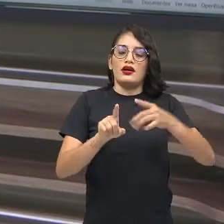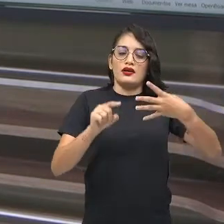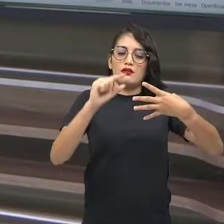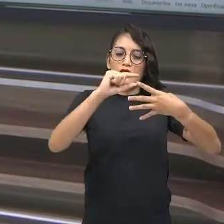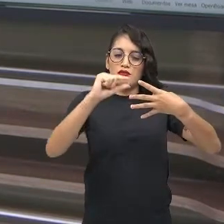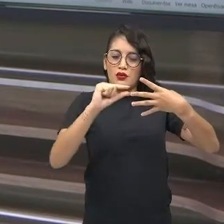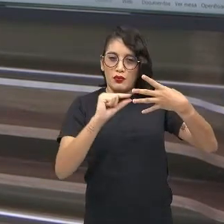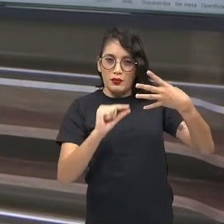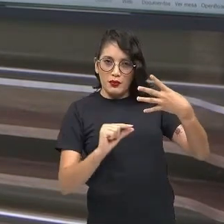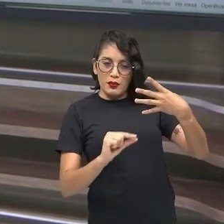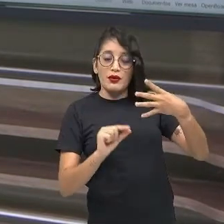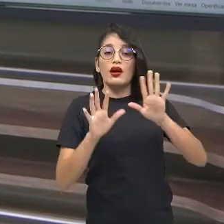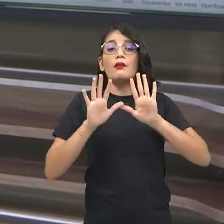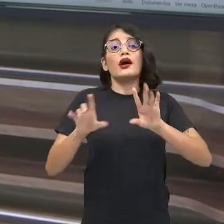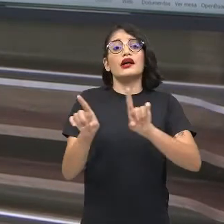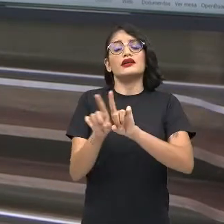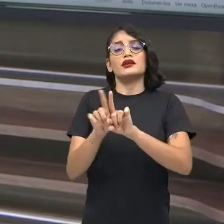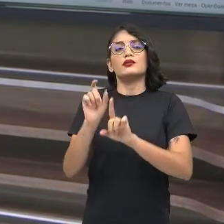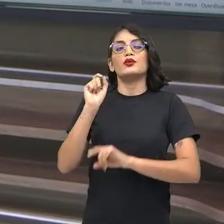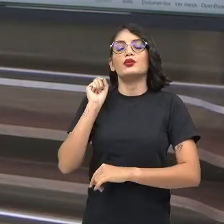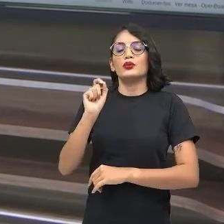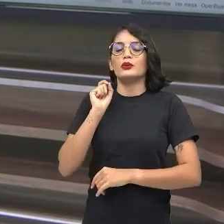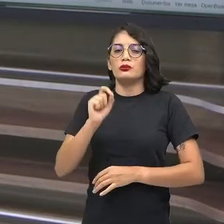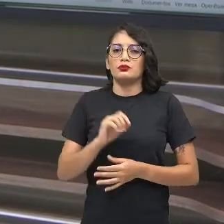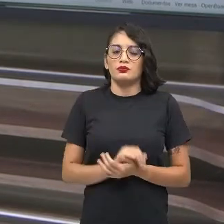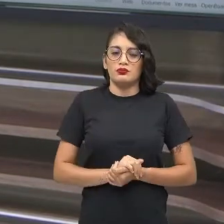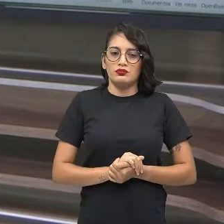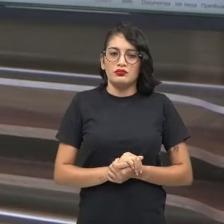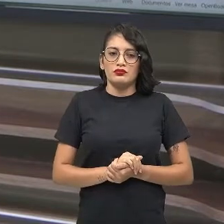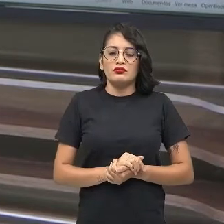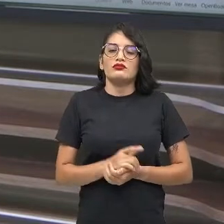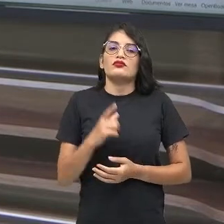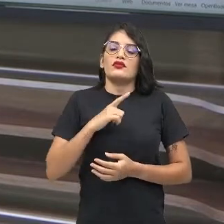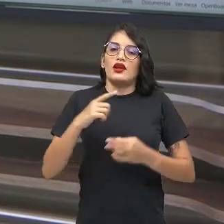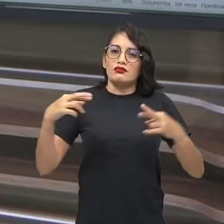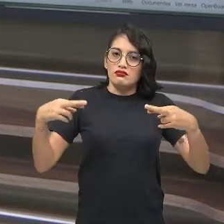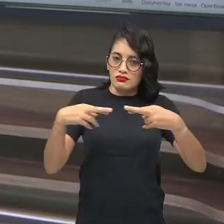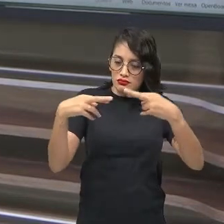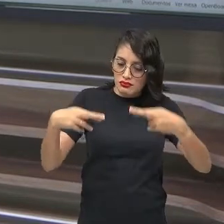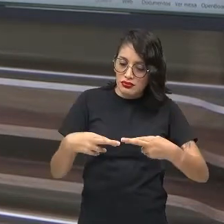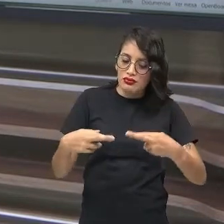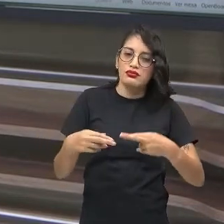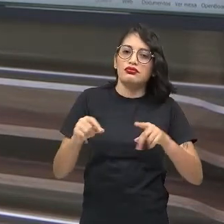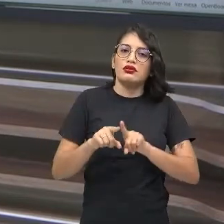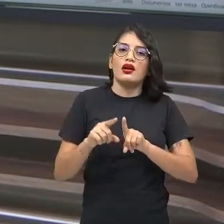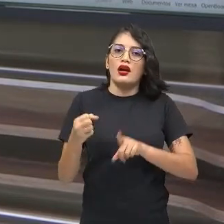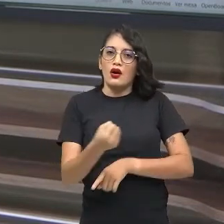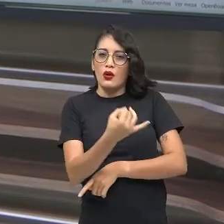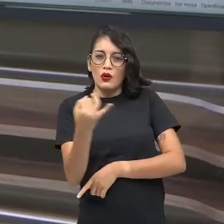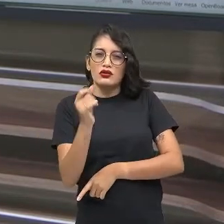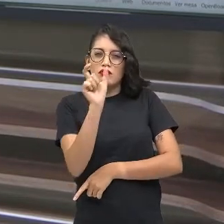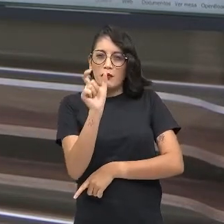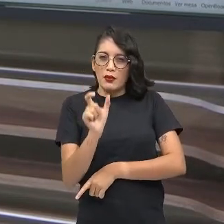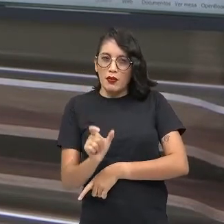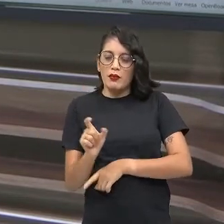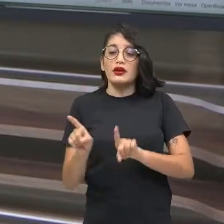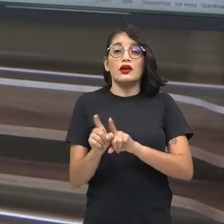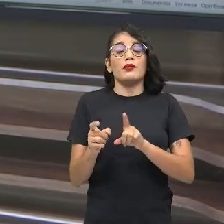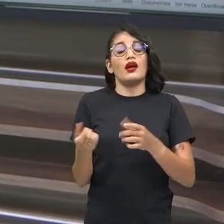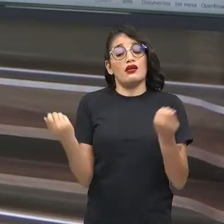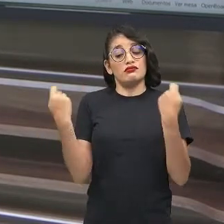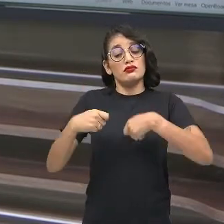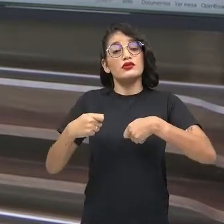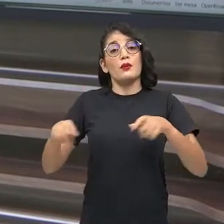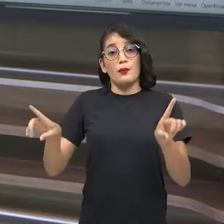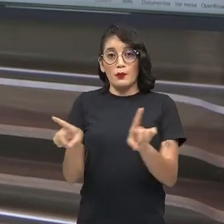por exemplo, mas também temos a questão ali da rima, a questão da métrica. É possível a